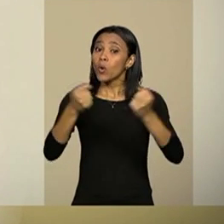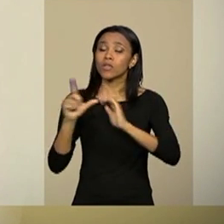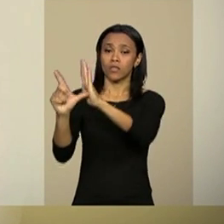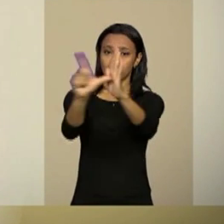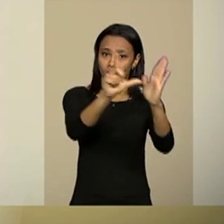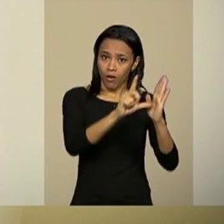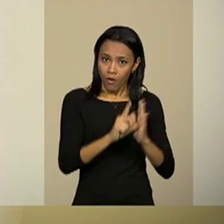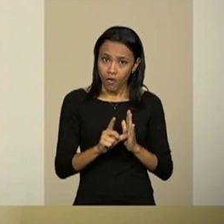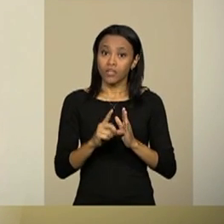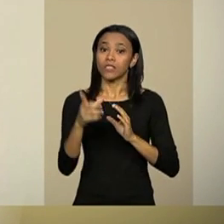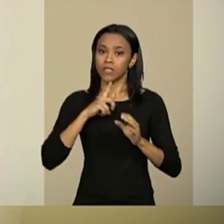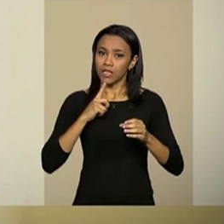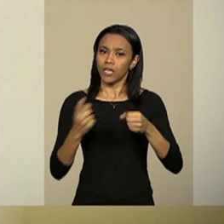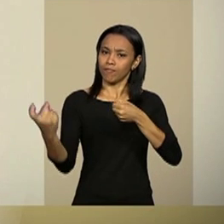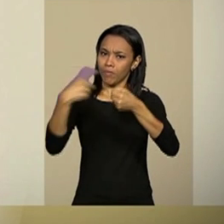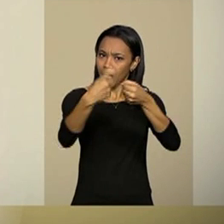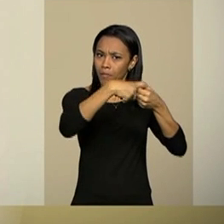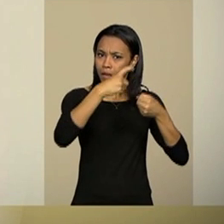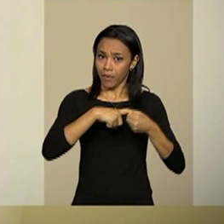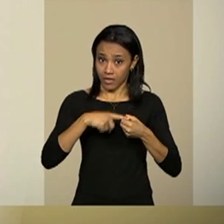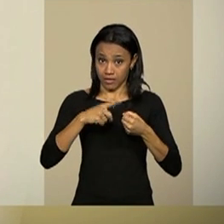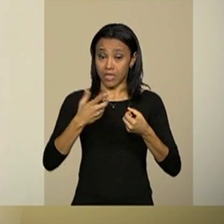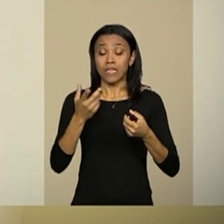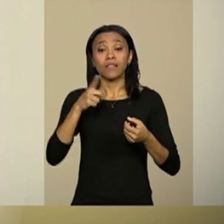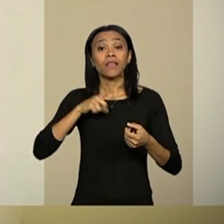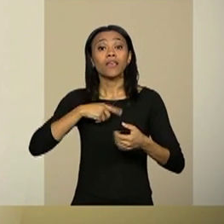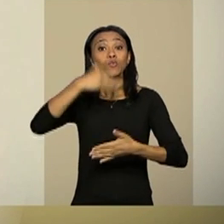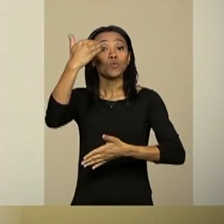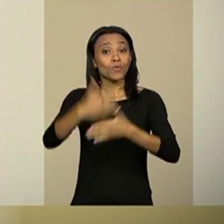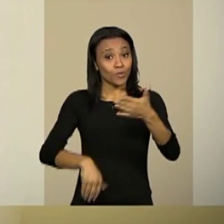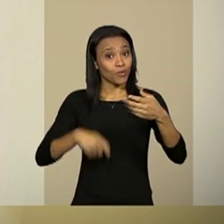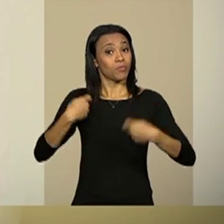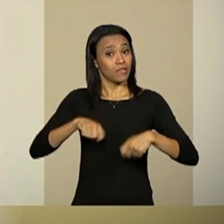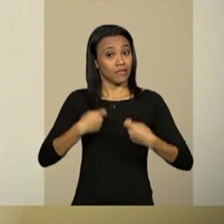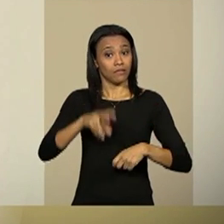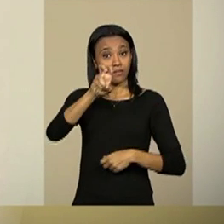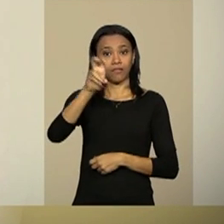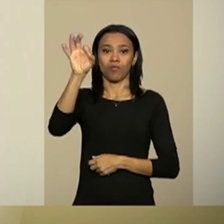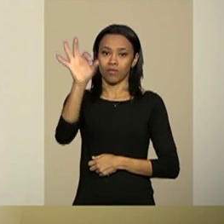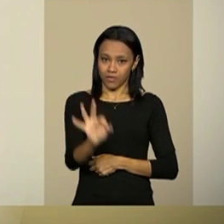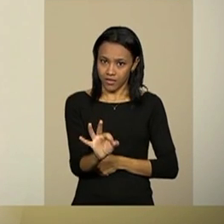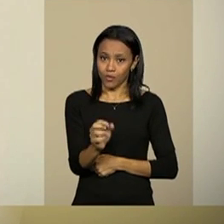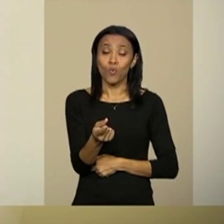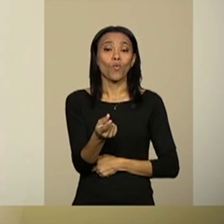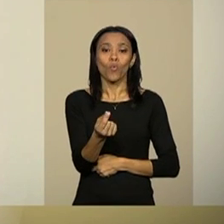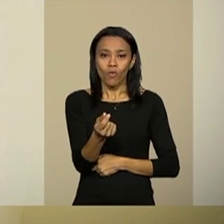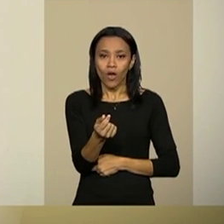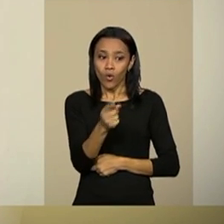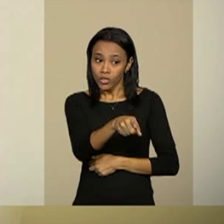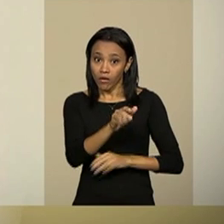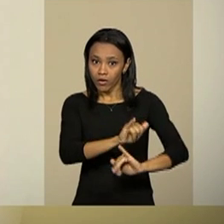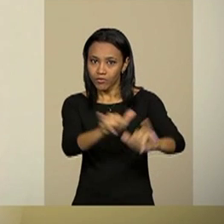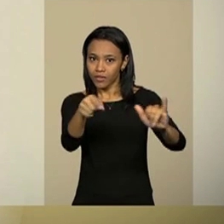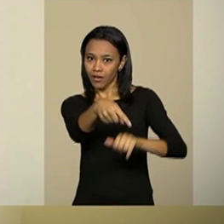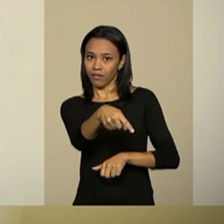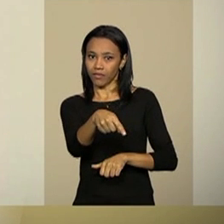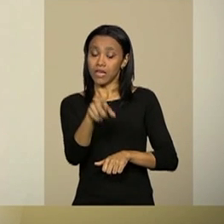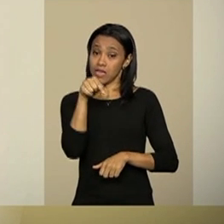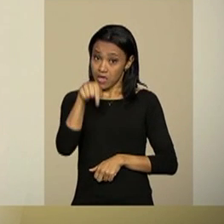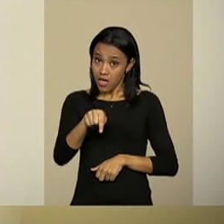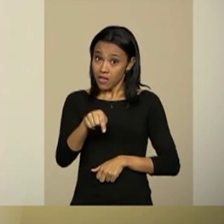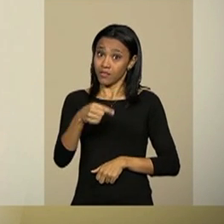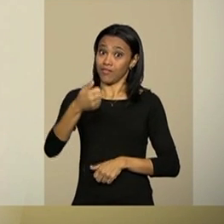do minha casa melhor devem dar um desconto de pelo menos 5% no preço que foi anunciado e esse